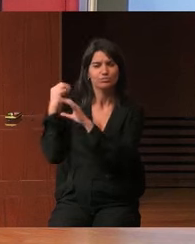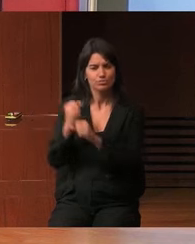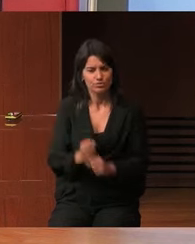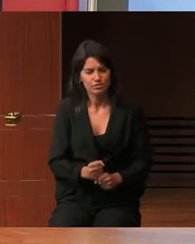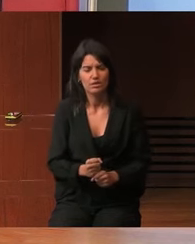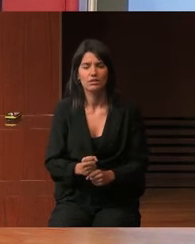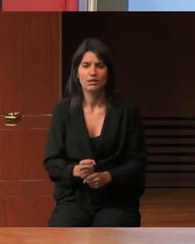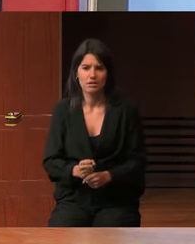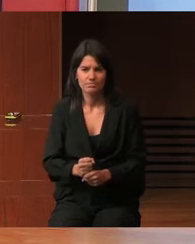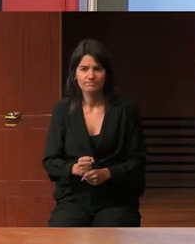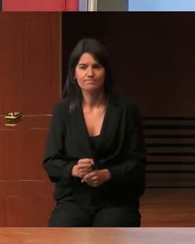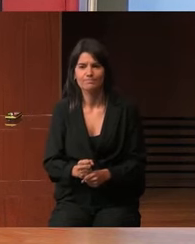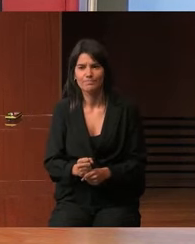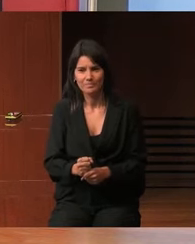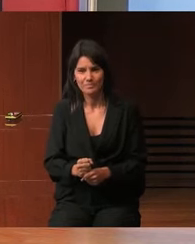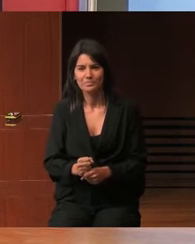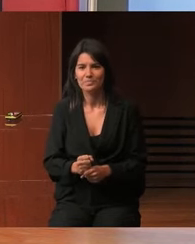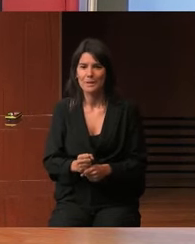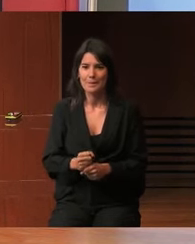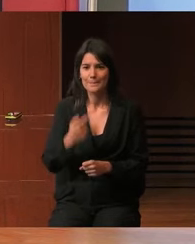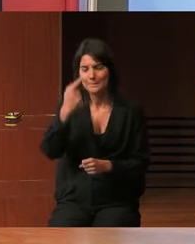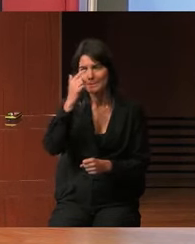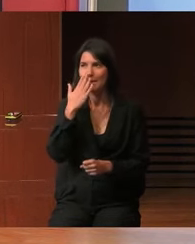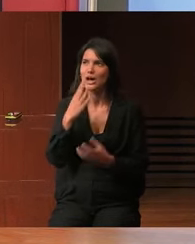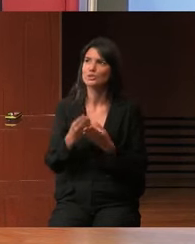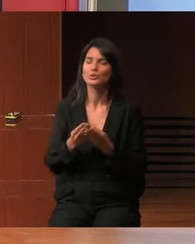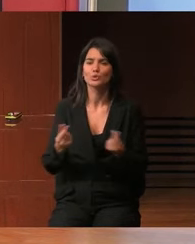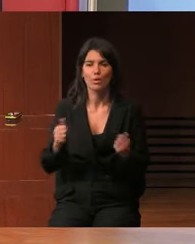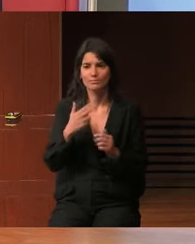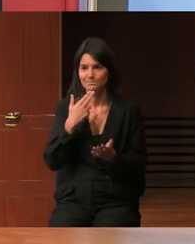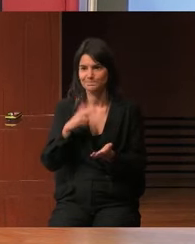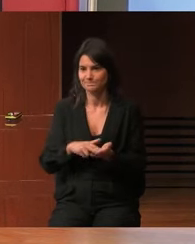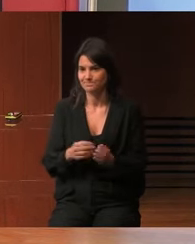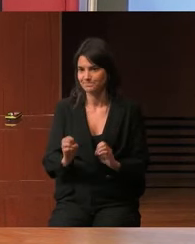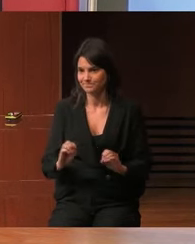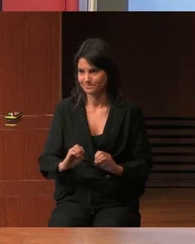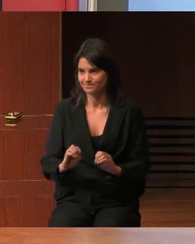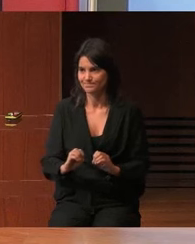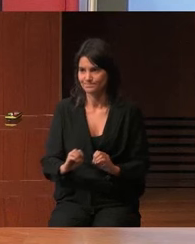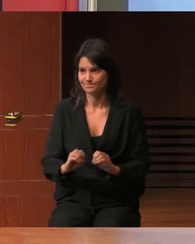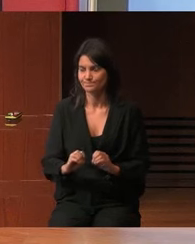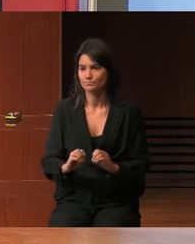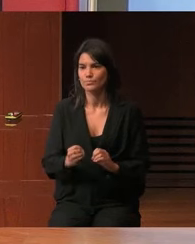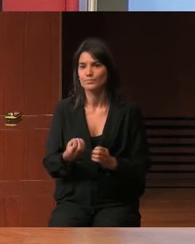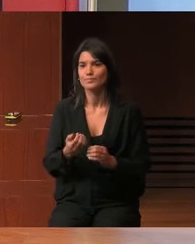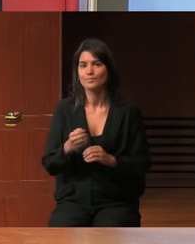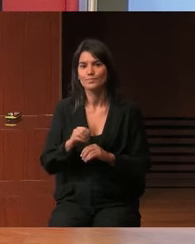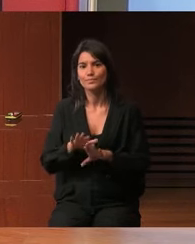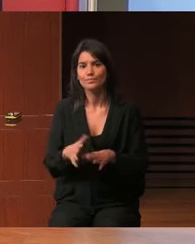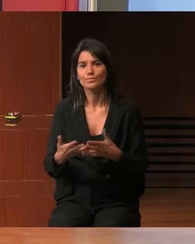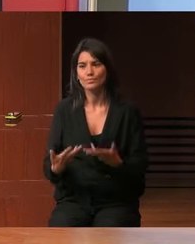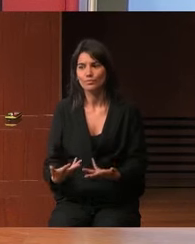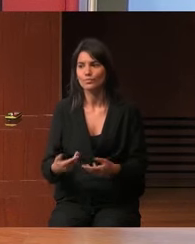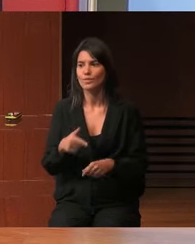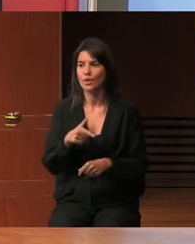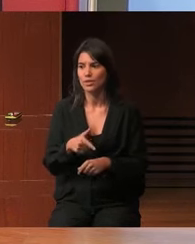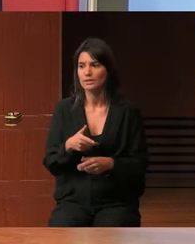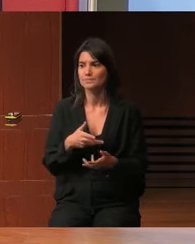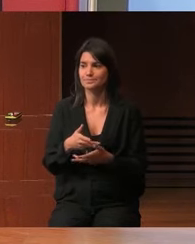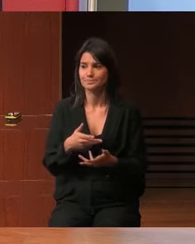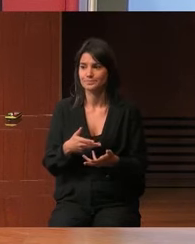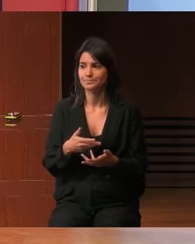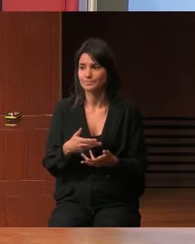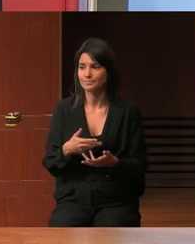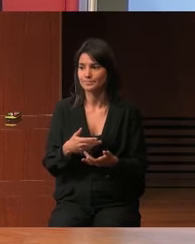estavam, entenderia, resolvidos. Mas certamente não está. Mas esta relação de que a mãe, a nossa